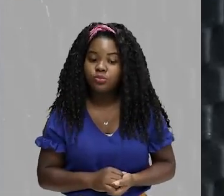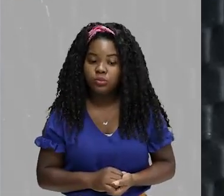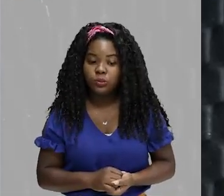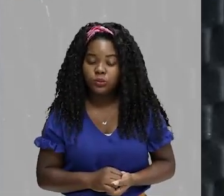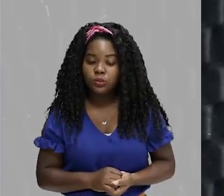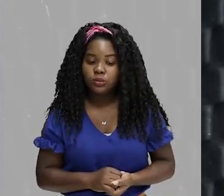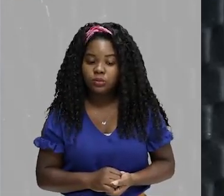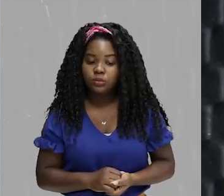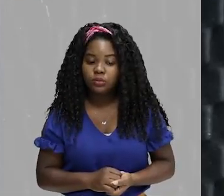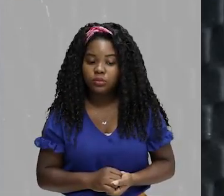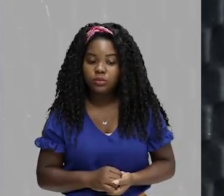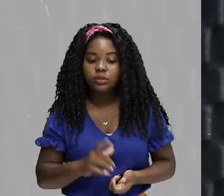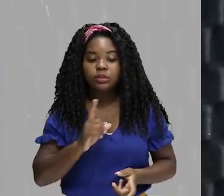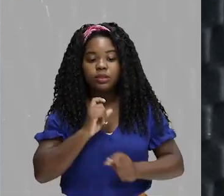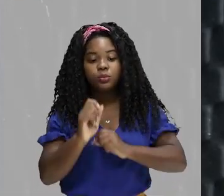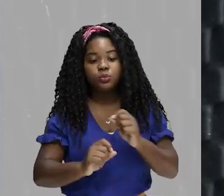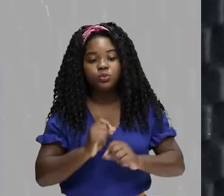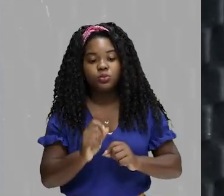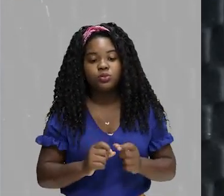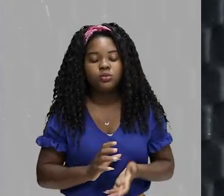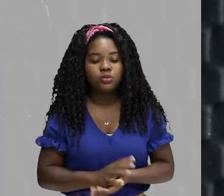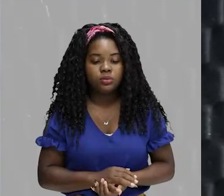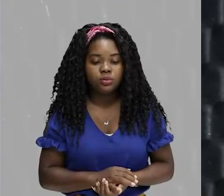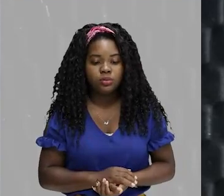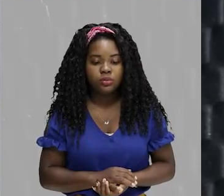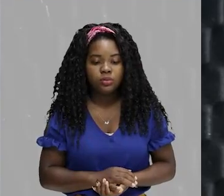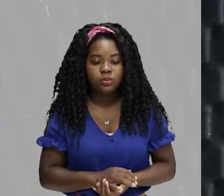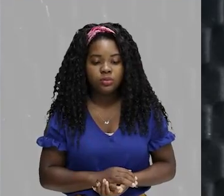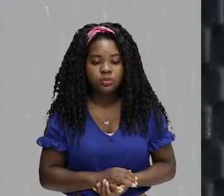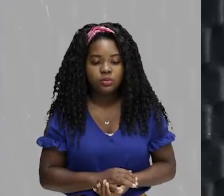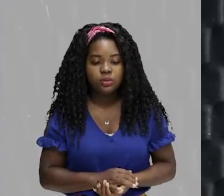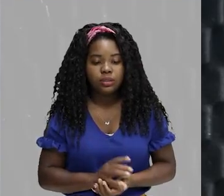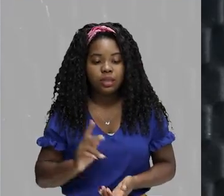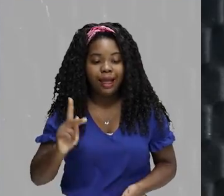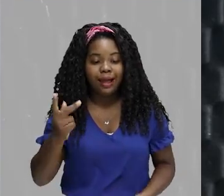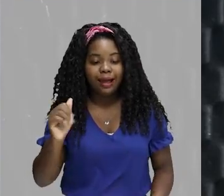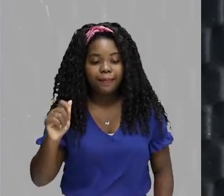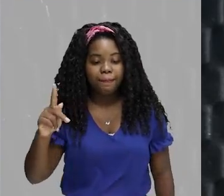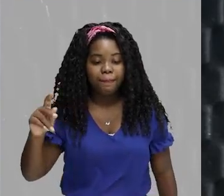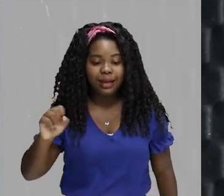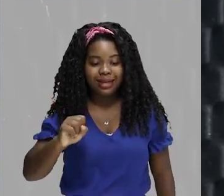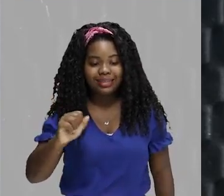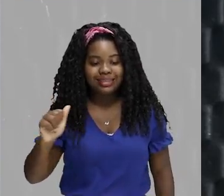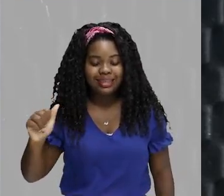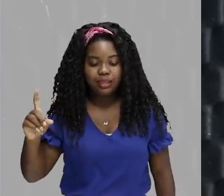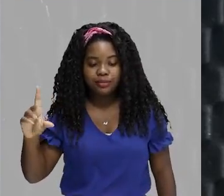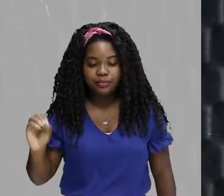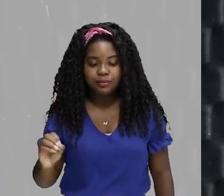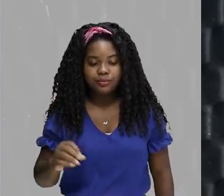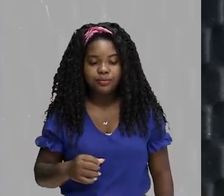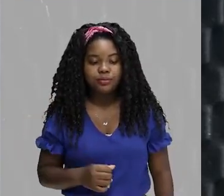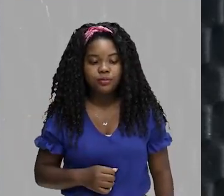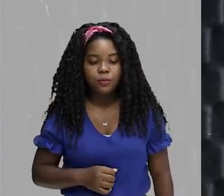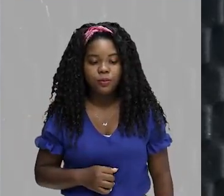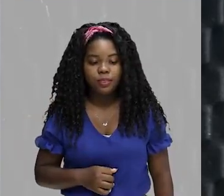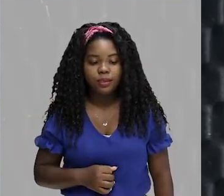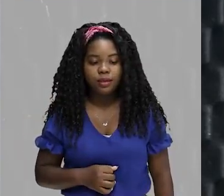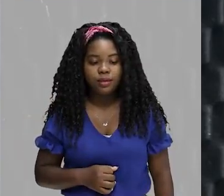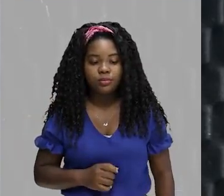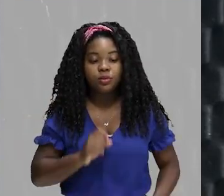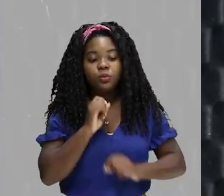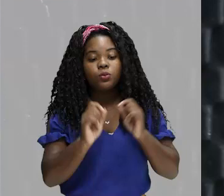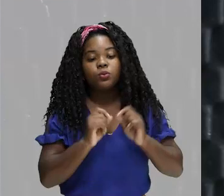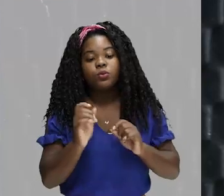ha passado, tá? No sei, espero que não les hayan hecho daño. Então, o que